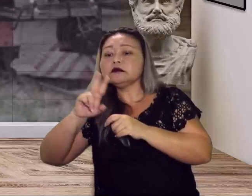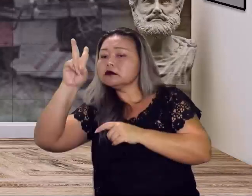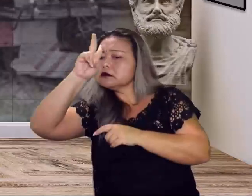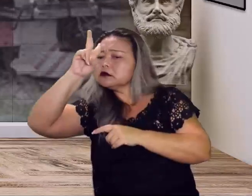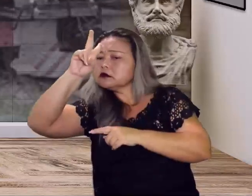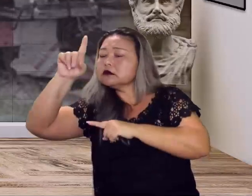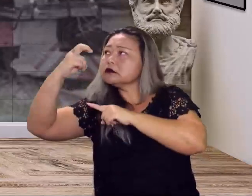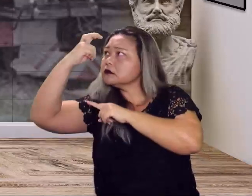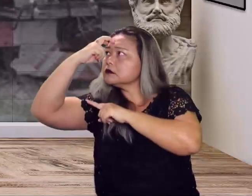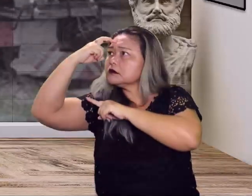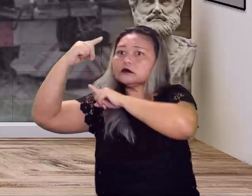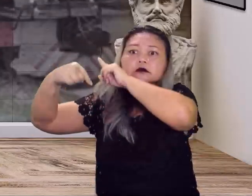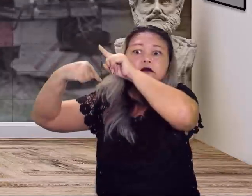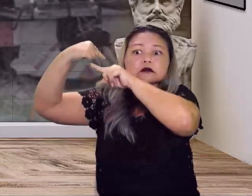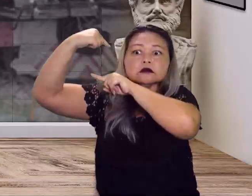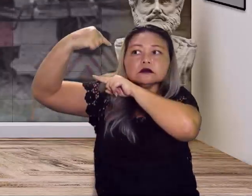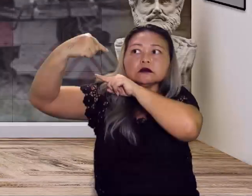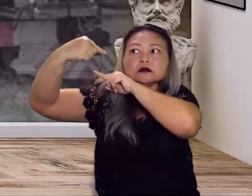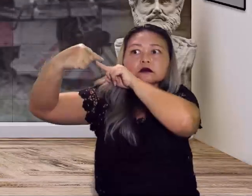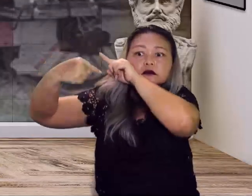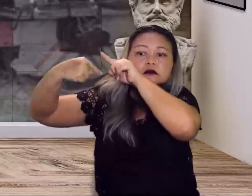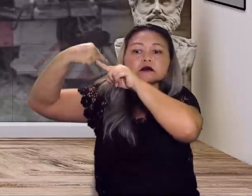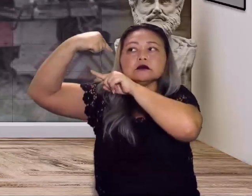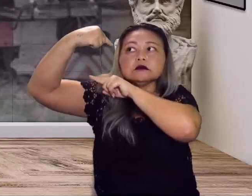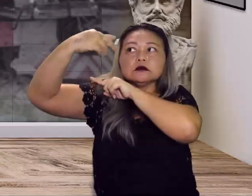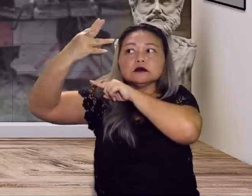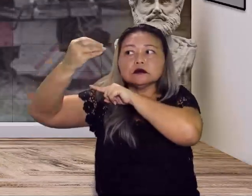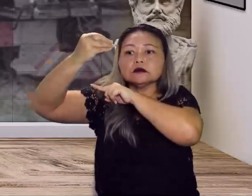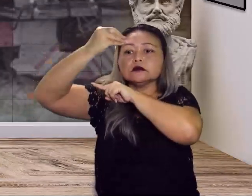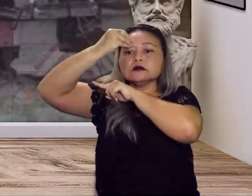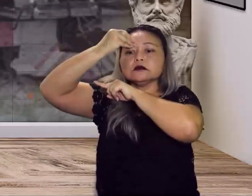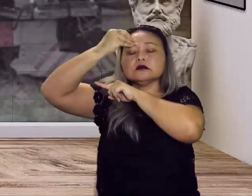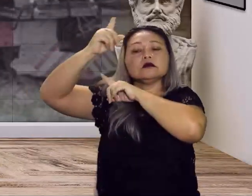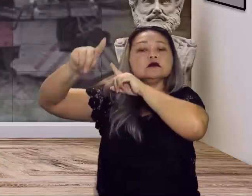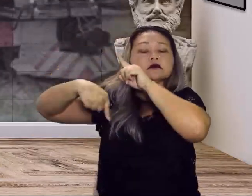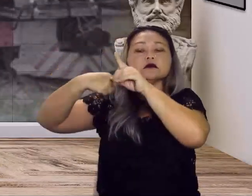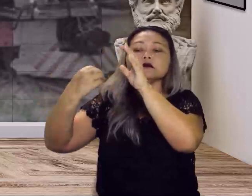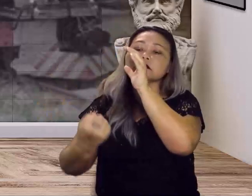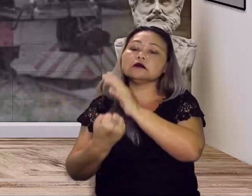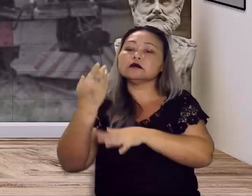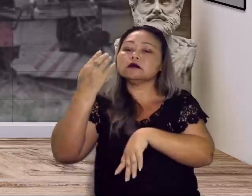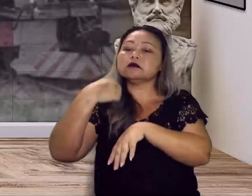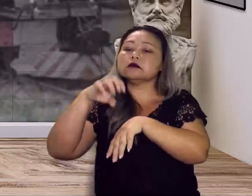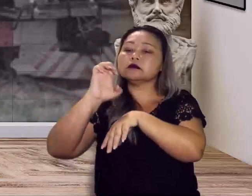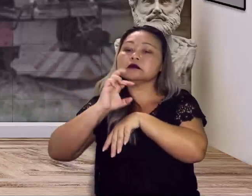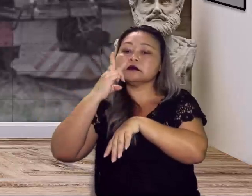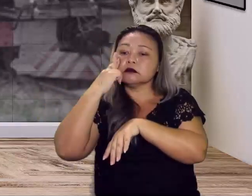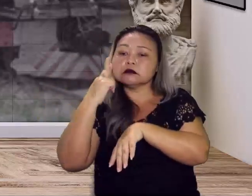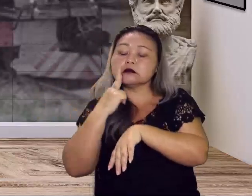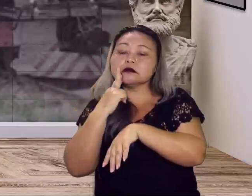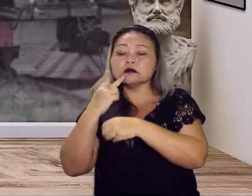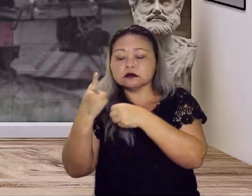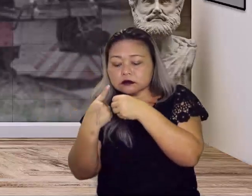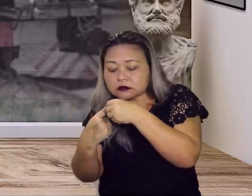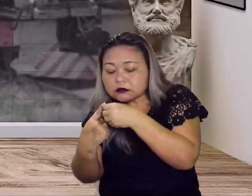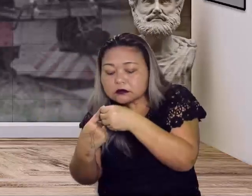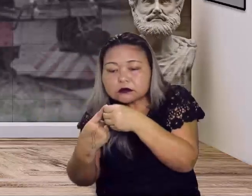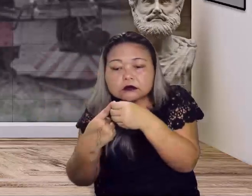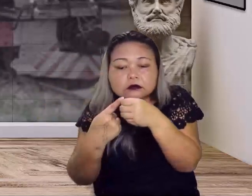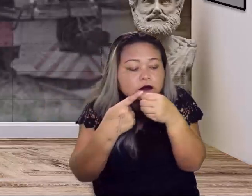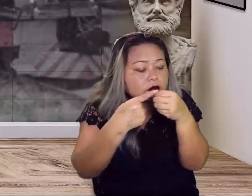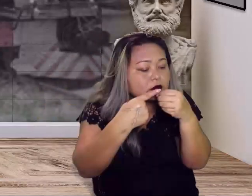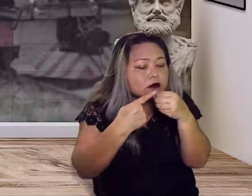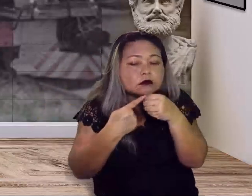história, a cultura, que eles deixaram para nós, né? Durante a criação do estado de Rondônia e os municípios.